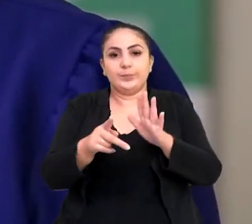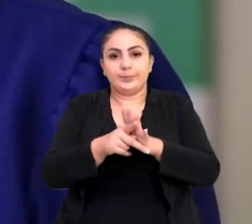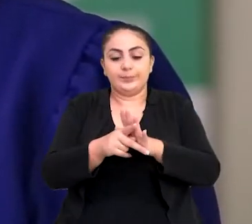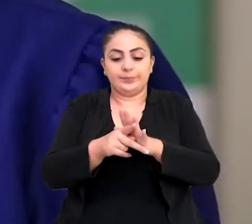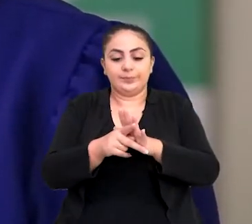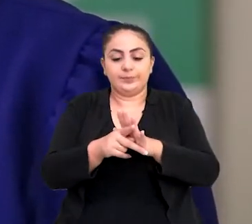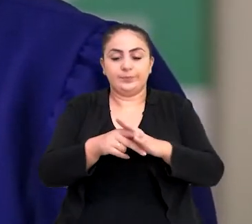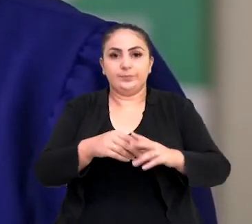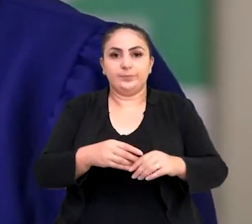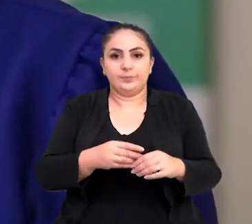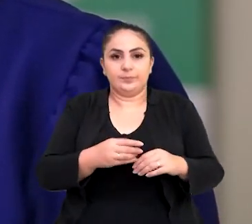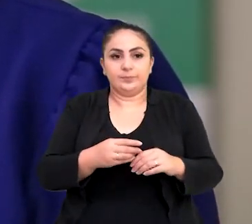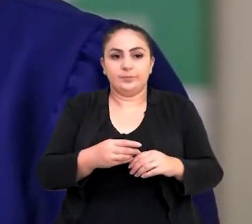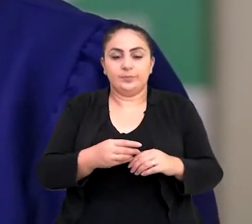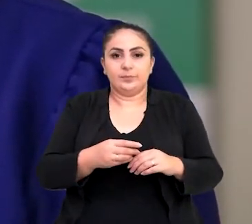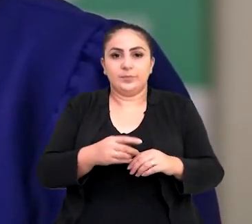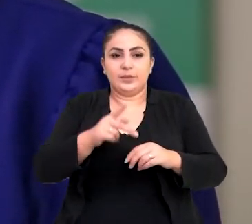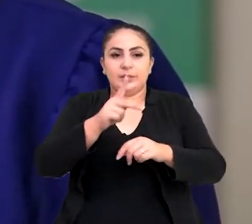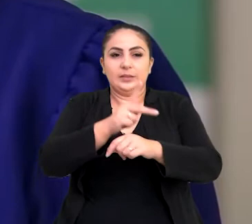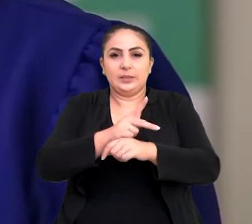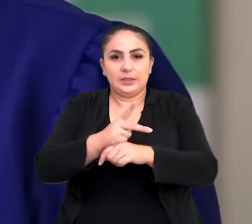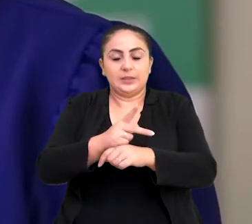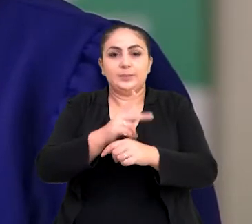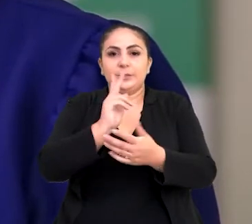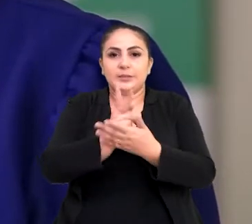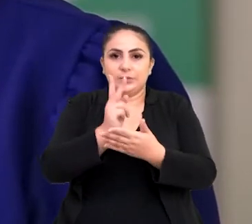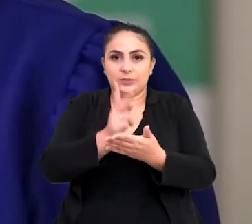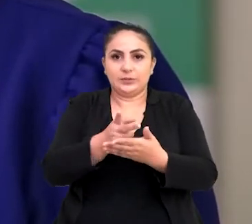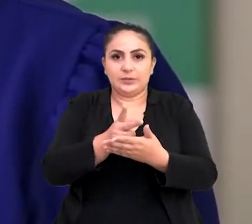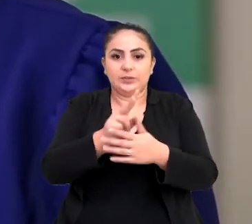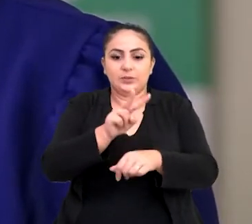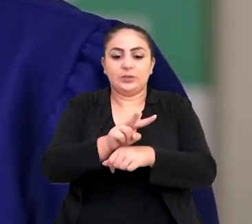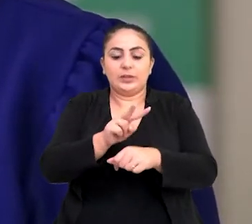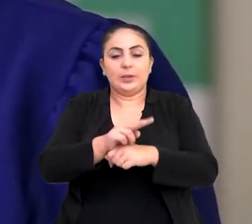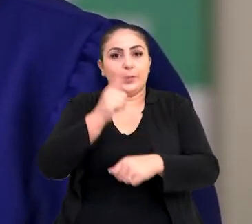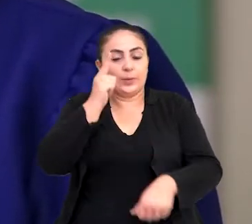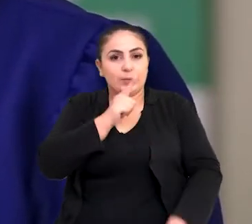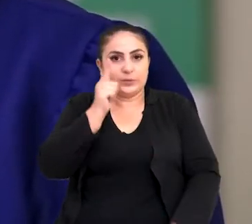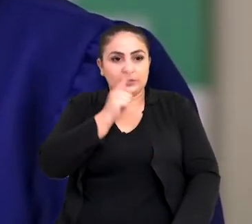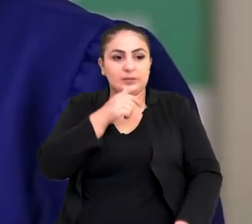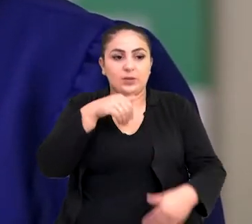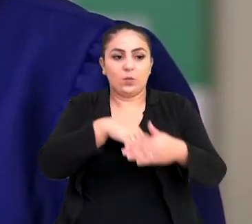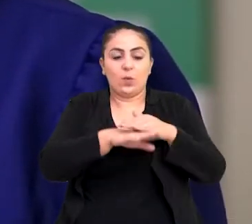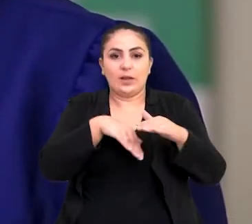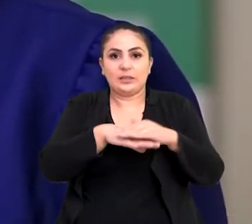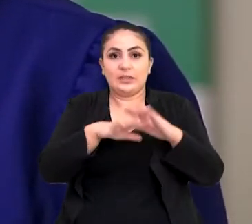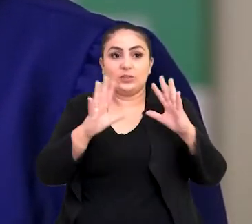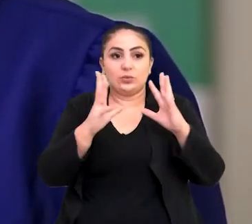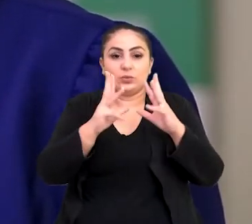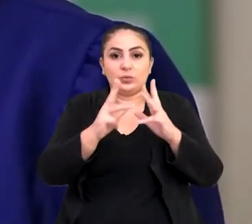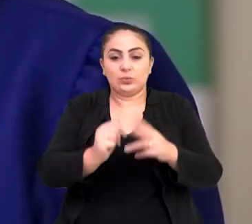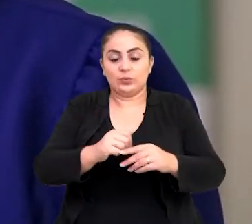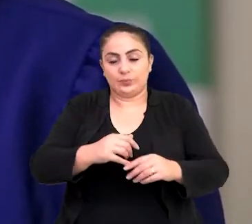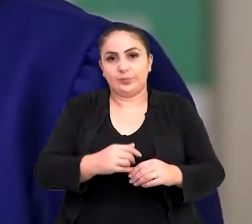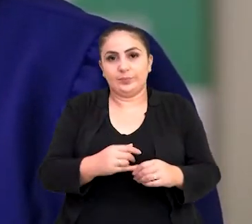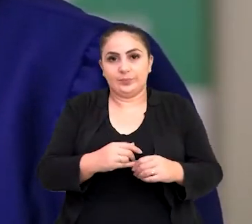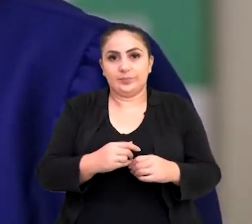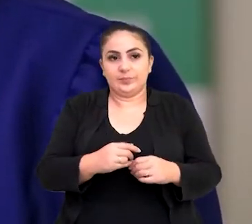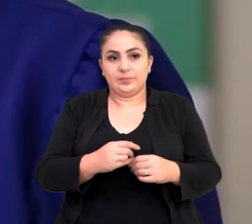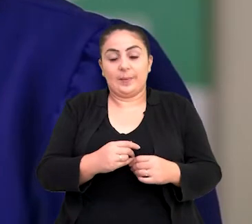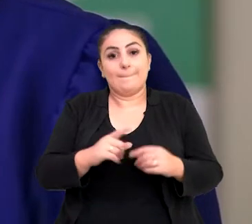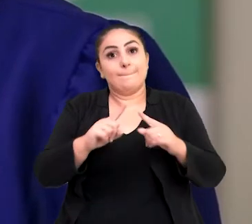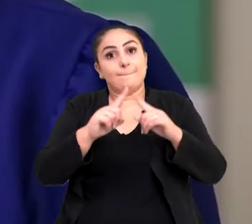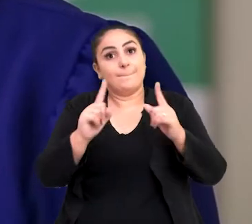estrutura suficiente de câmaras de conservação para armazenar as